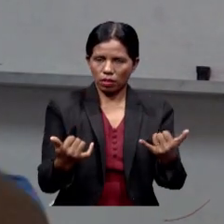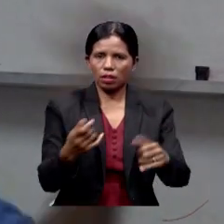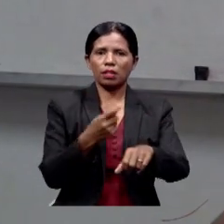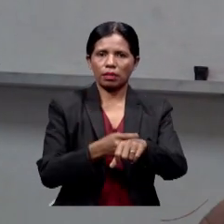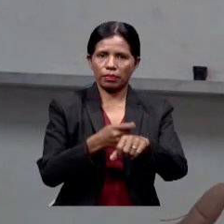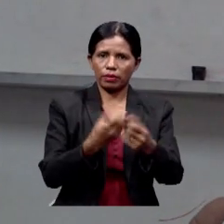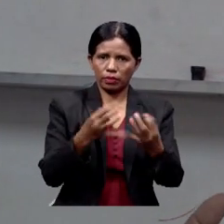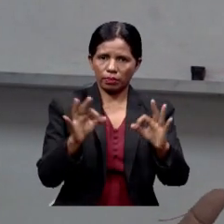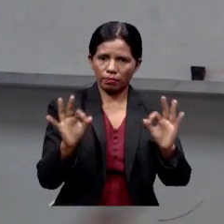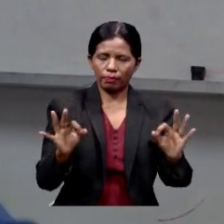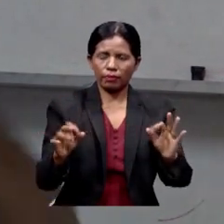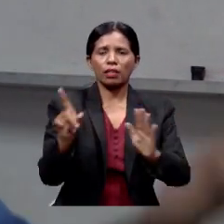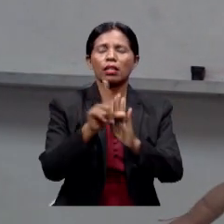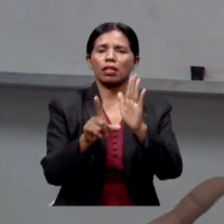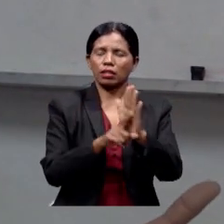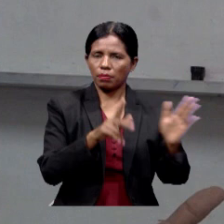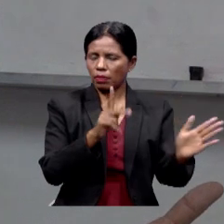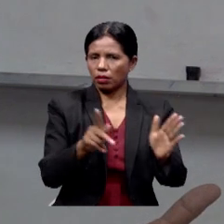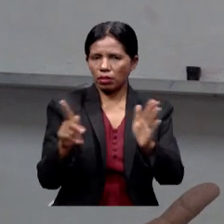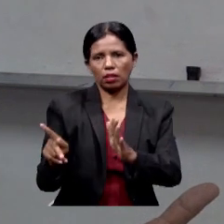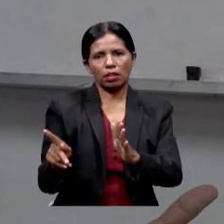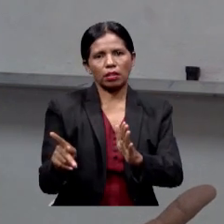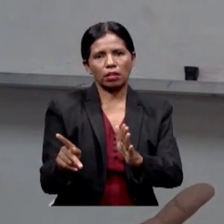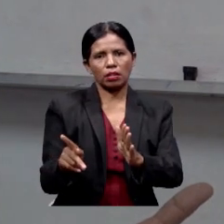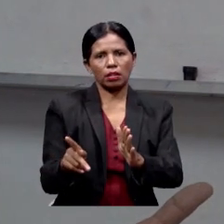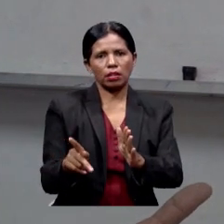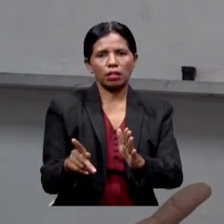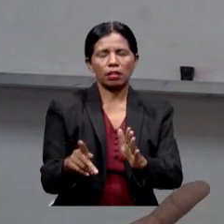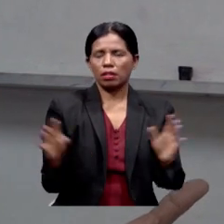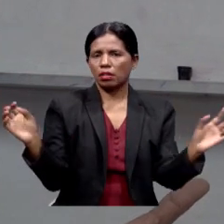onanemos lei sirne ve que sir planeanemos